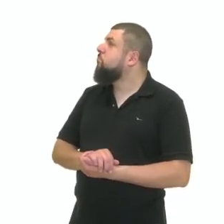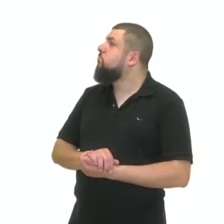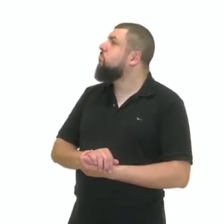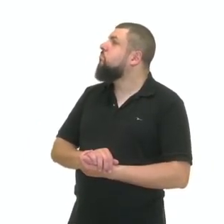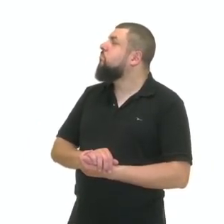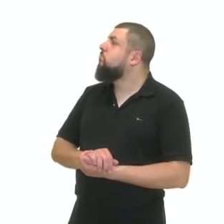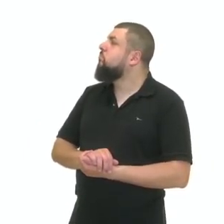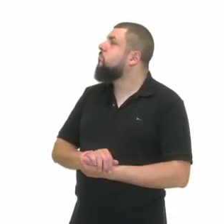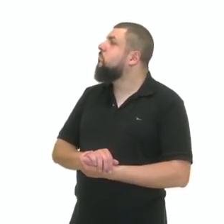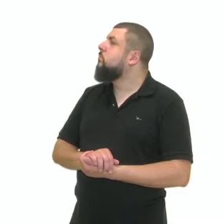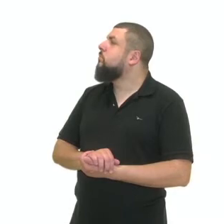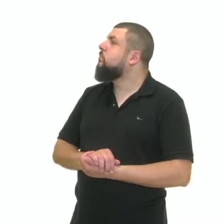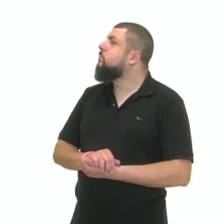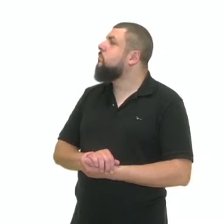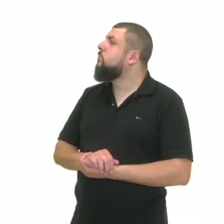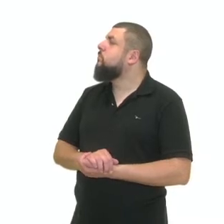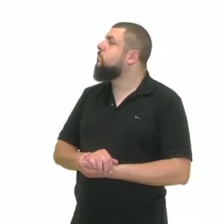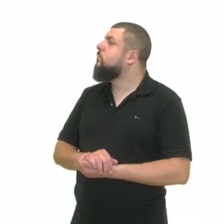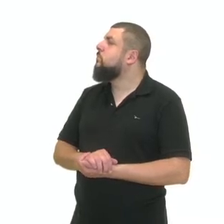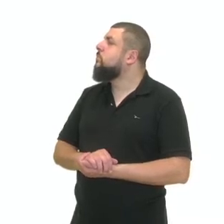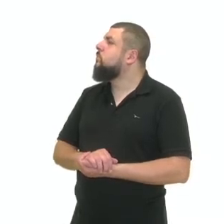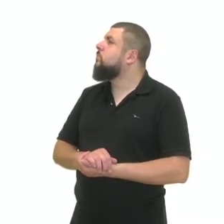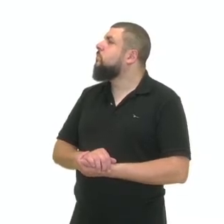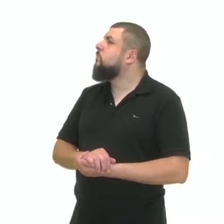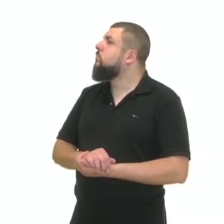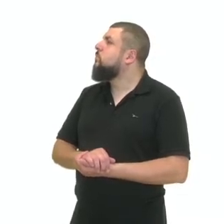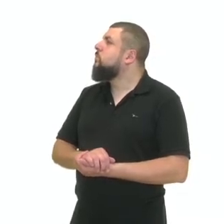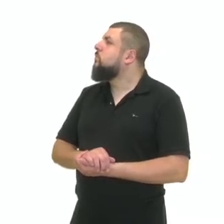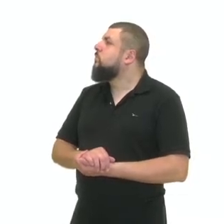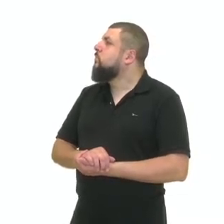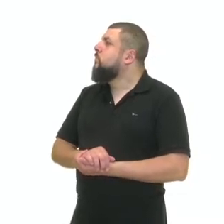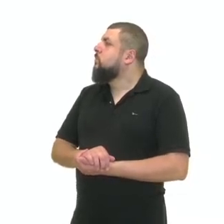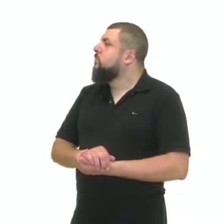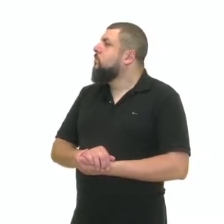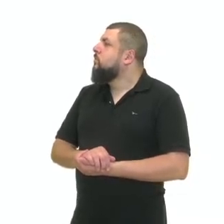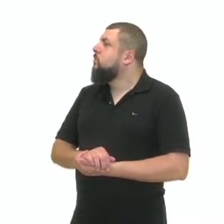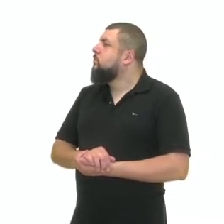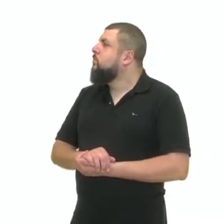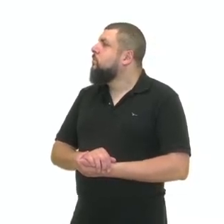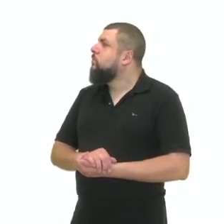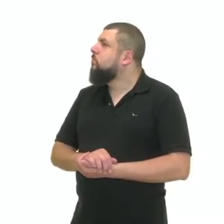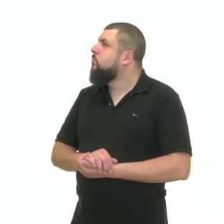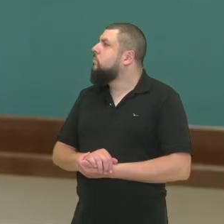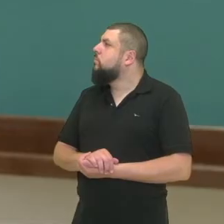horas. Número pode ser ainda maior na região, segundo a imprensa local.